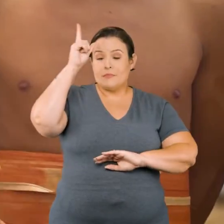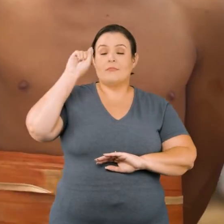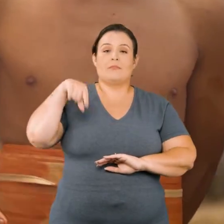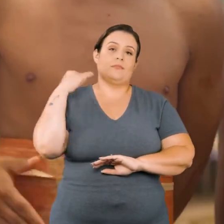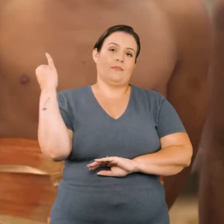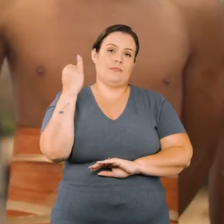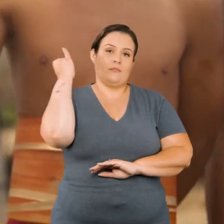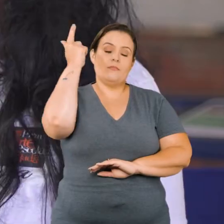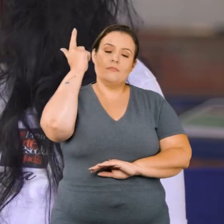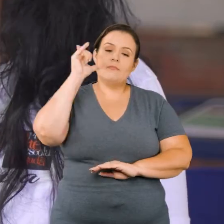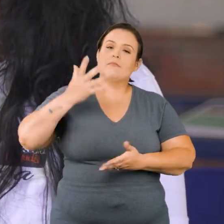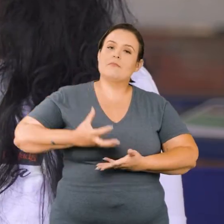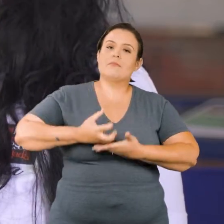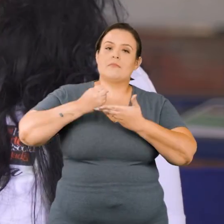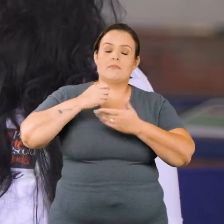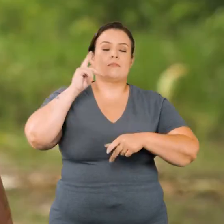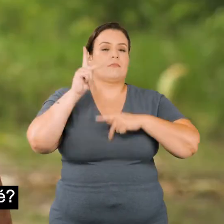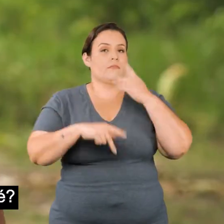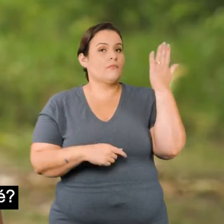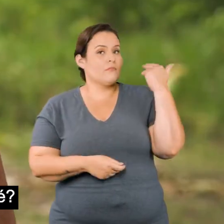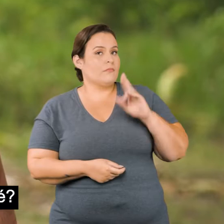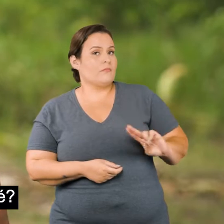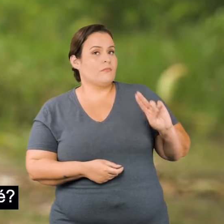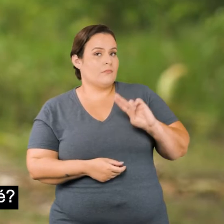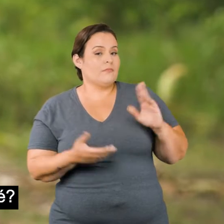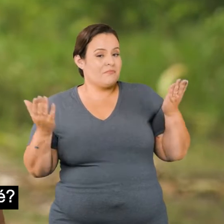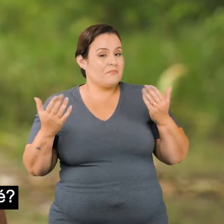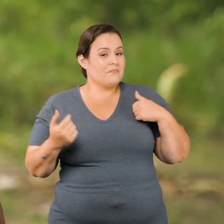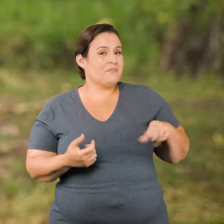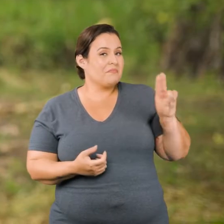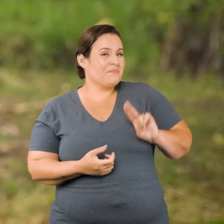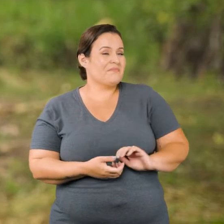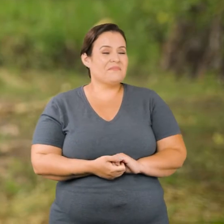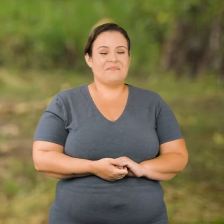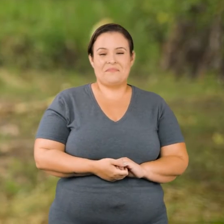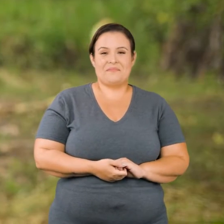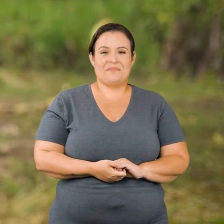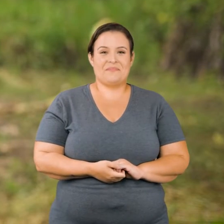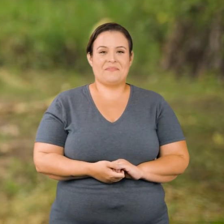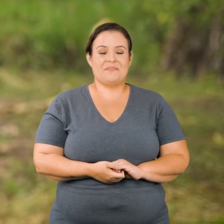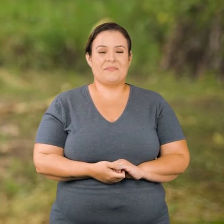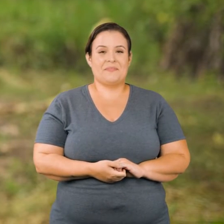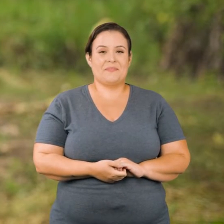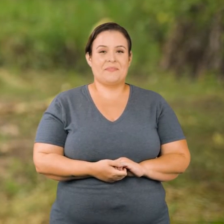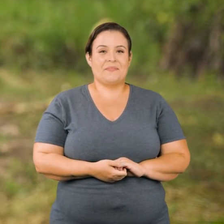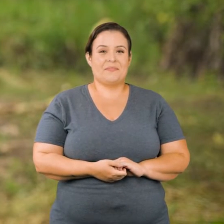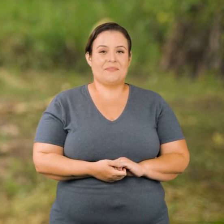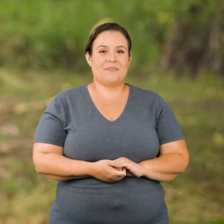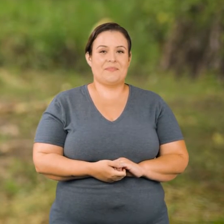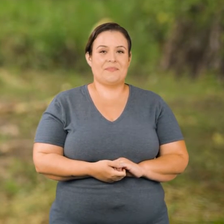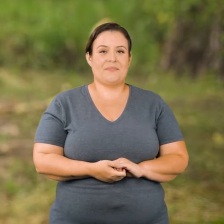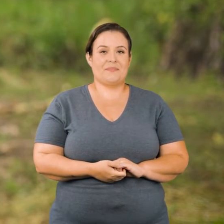cultura é importante. Resgatar. Os povos de antigamente usavam, né? Agora eu tô usando. É noite